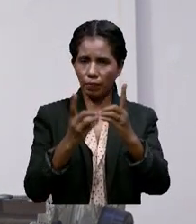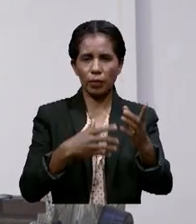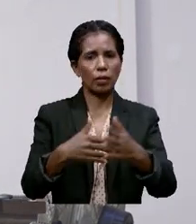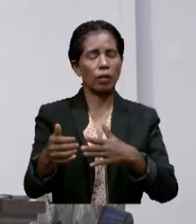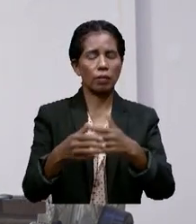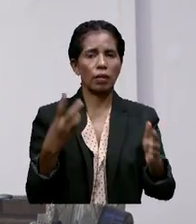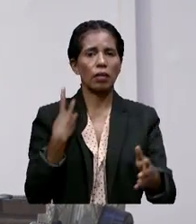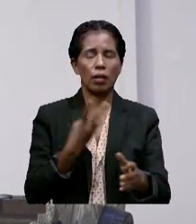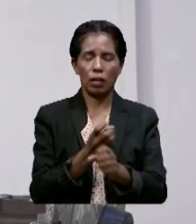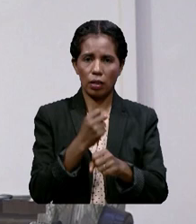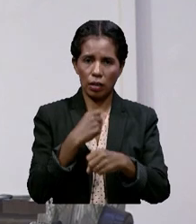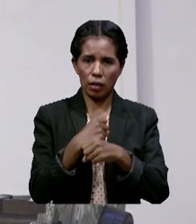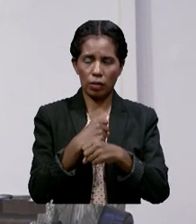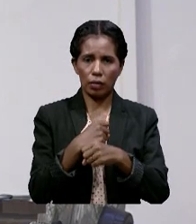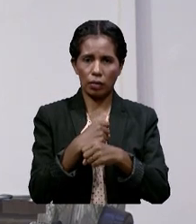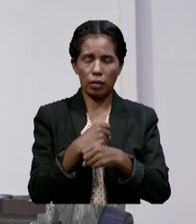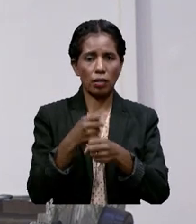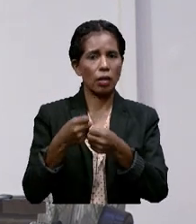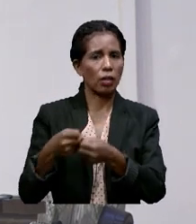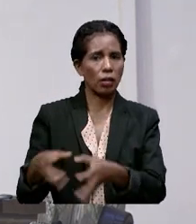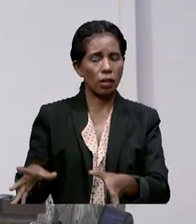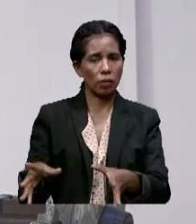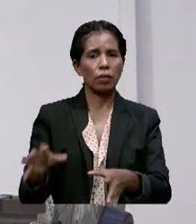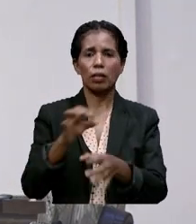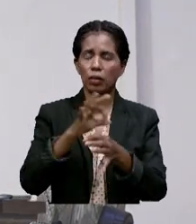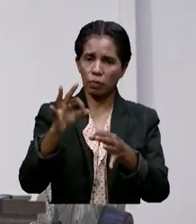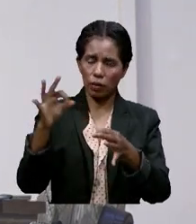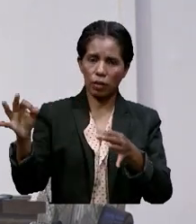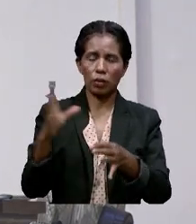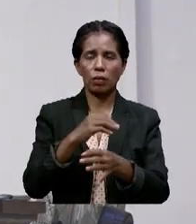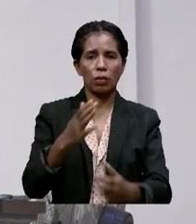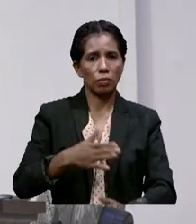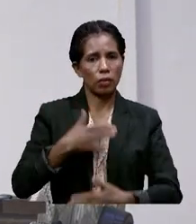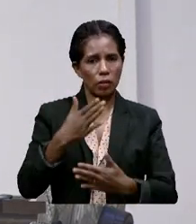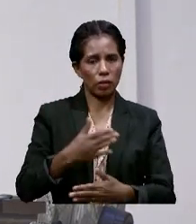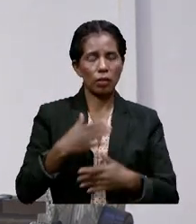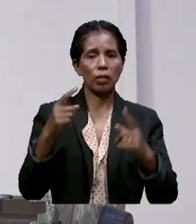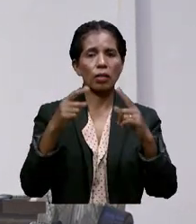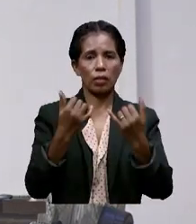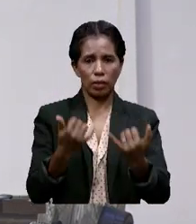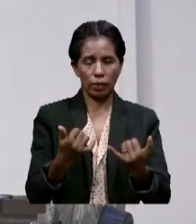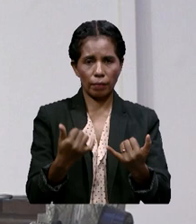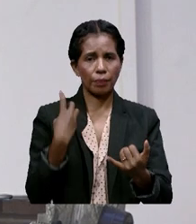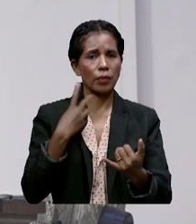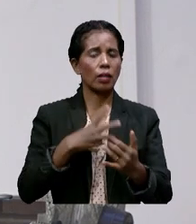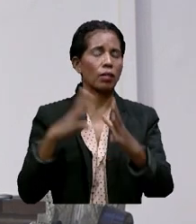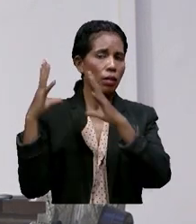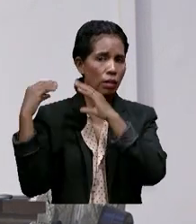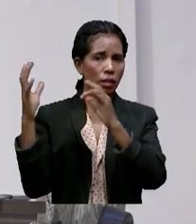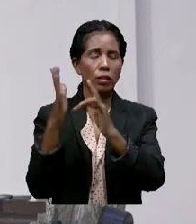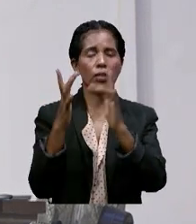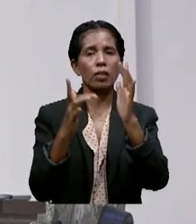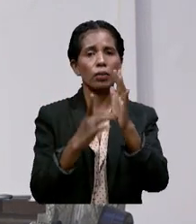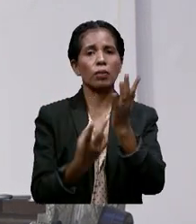hamihis, halakon, espírito no solo kidane. Ita ni esperança Jesus